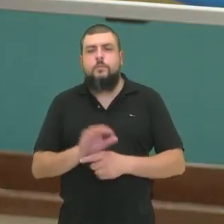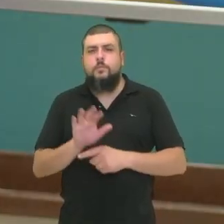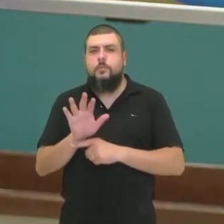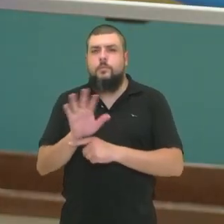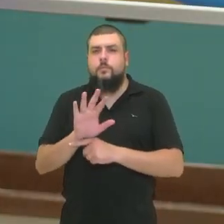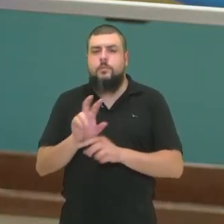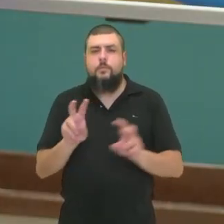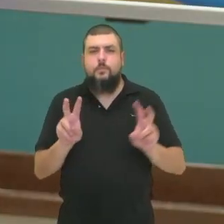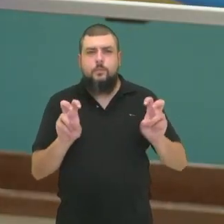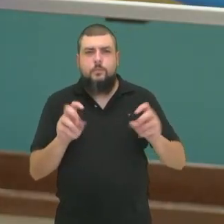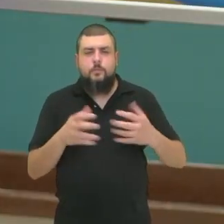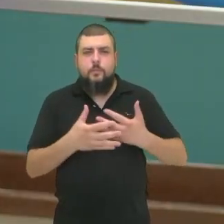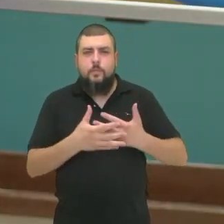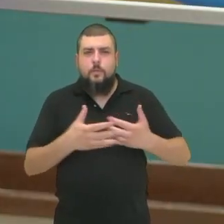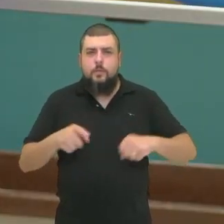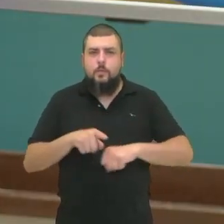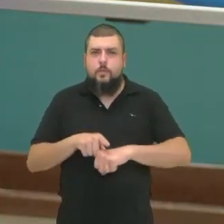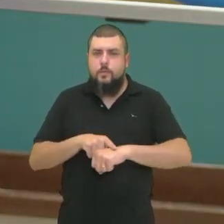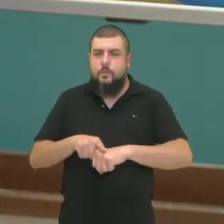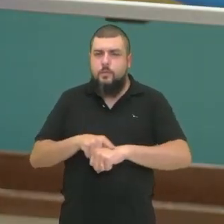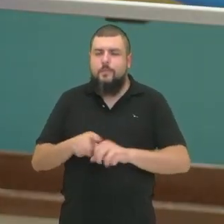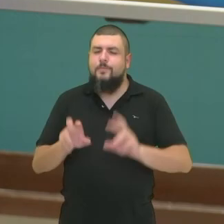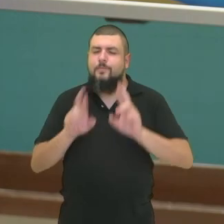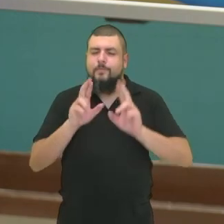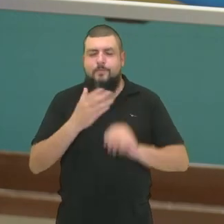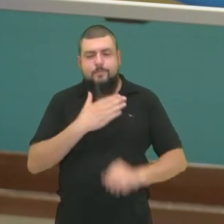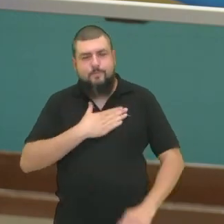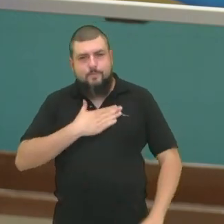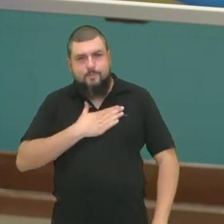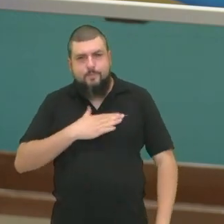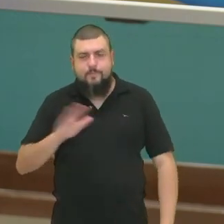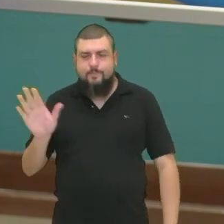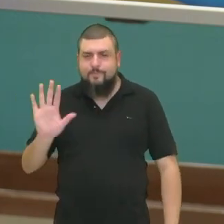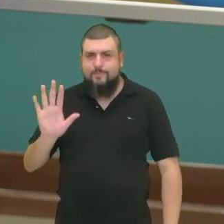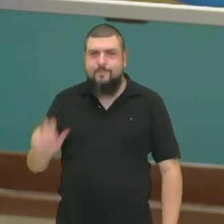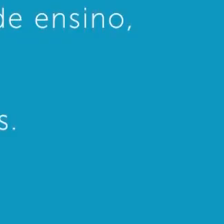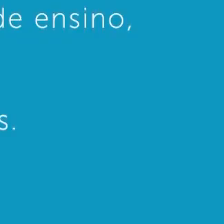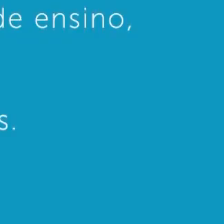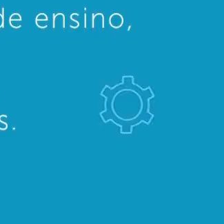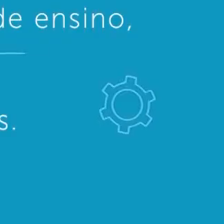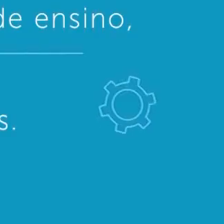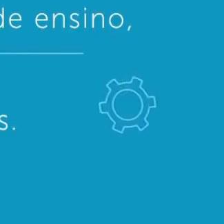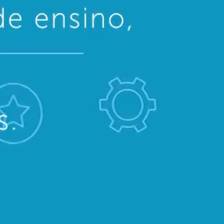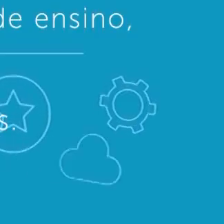Nesse vídeo, nós falamos sobre tecido epitelial. Espero que vocês tenham gostado. Até breve!